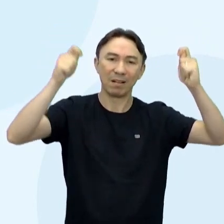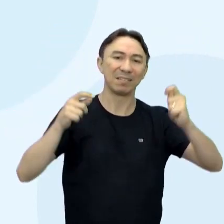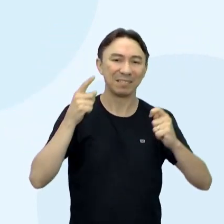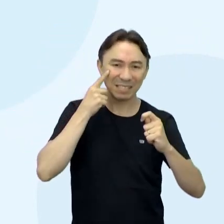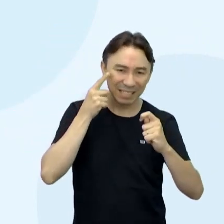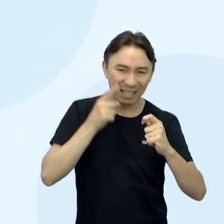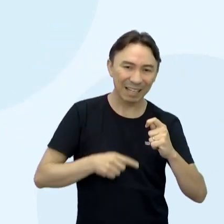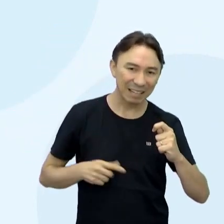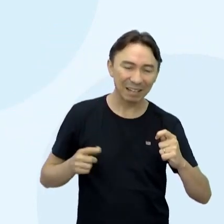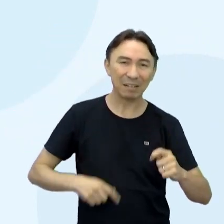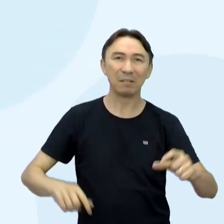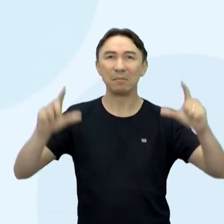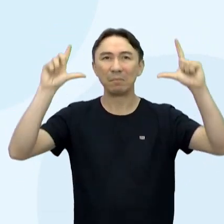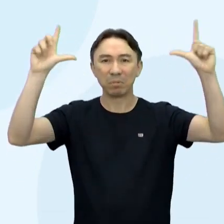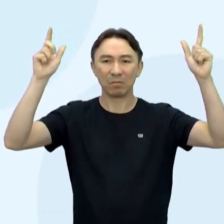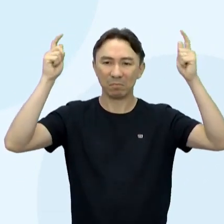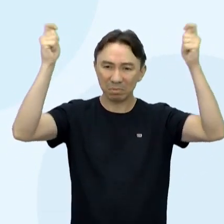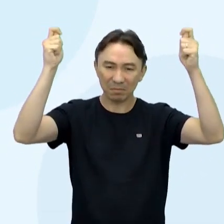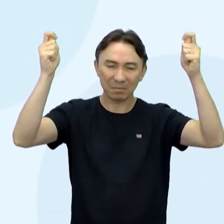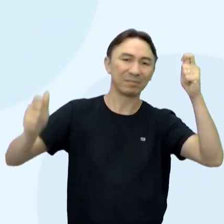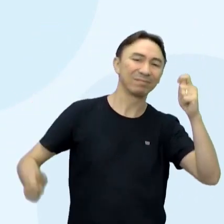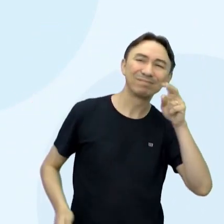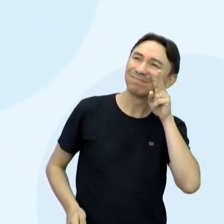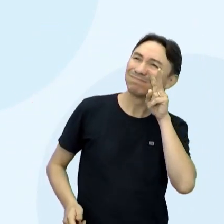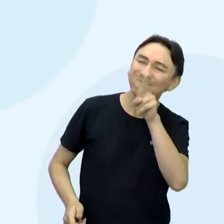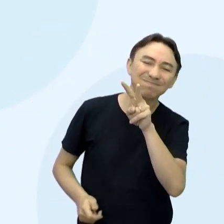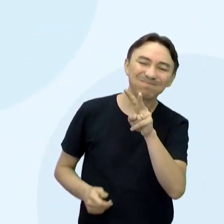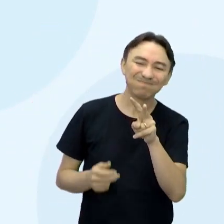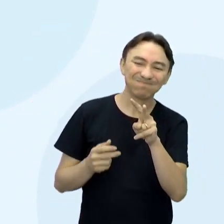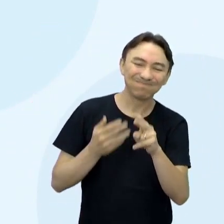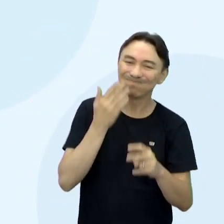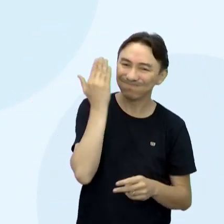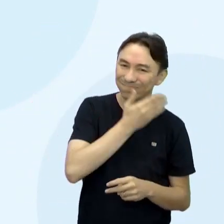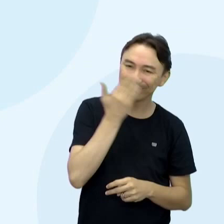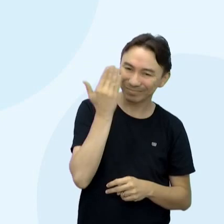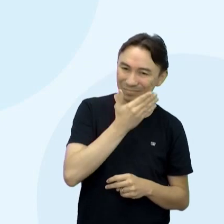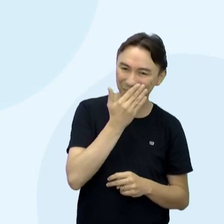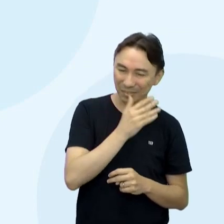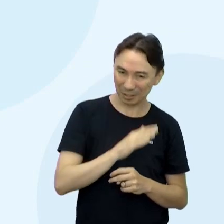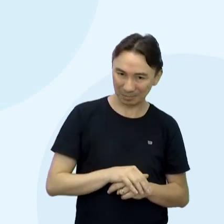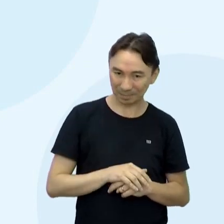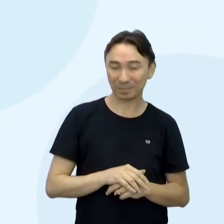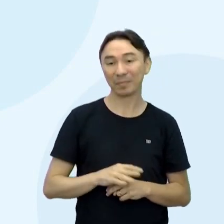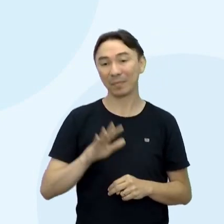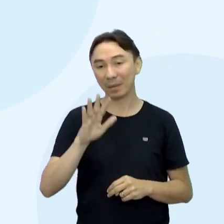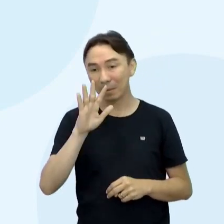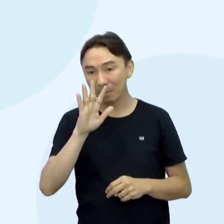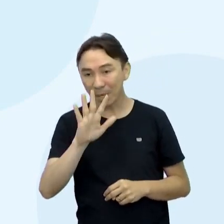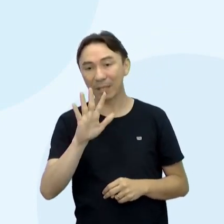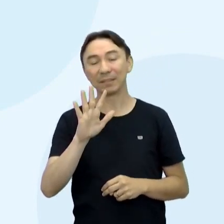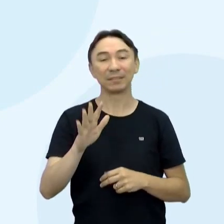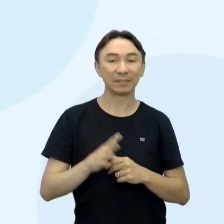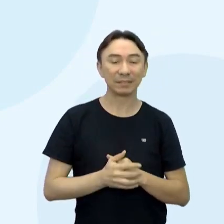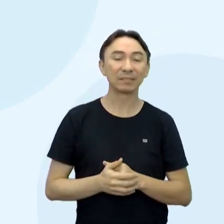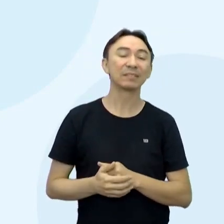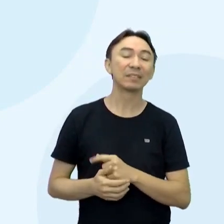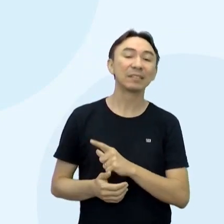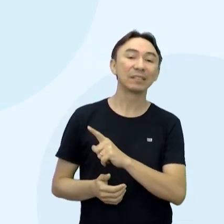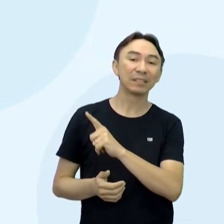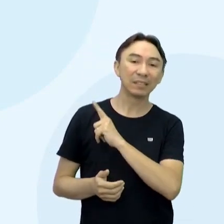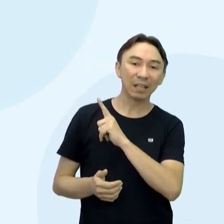conseguimos identificar, né, os dizeres desses cartazes, mas elas estão, na verdade,